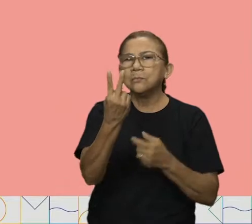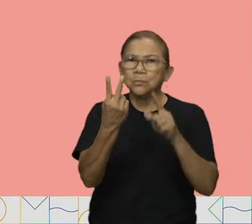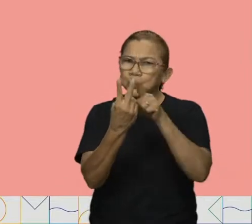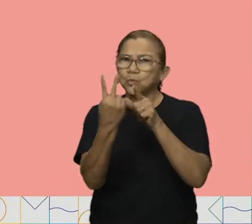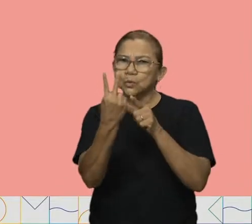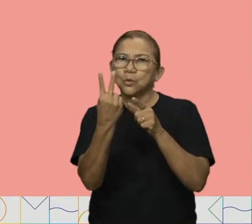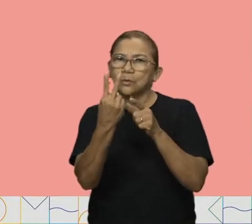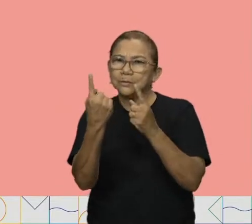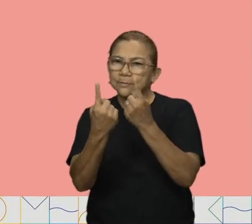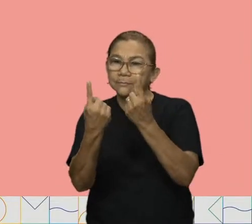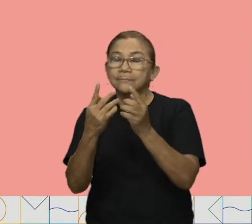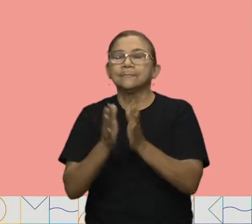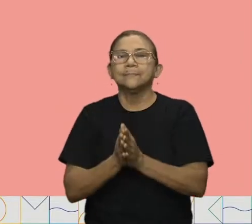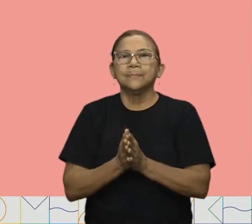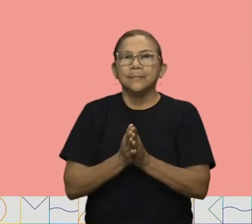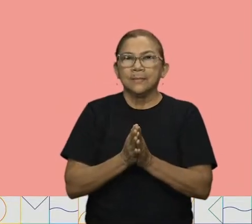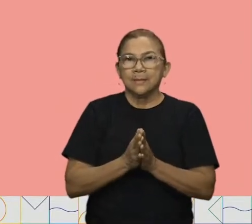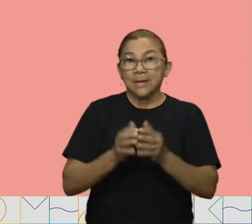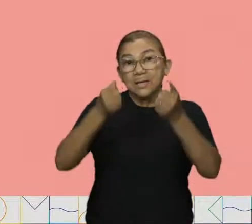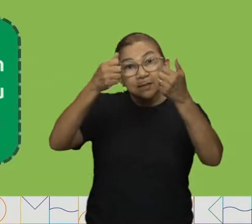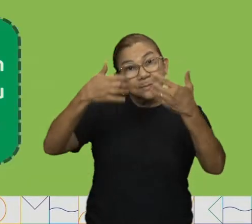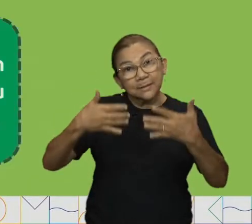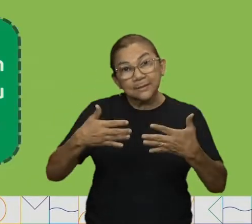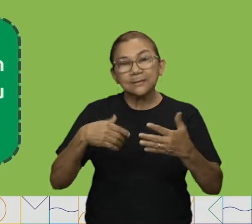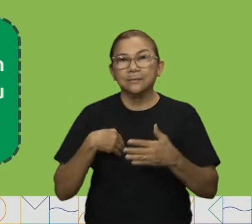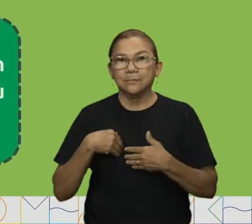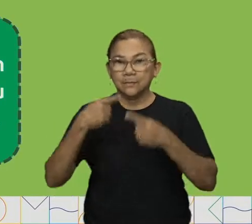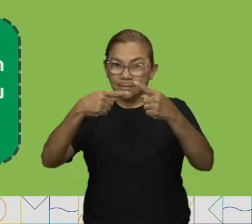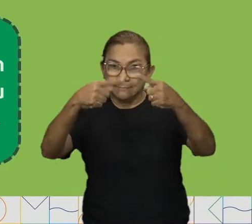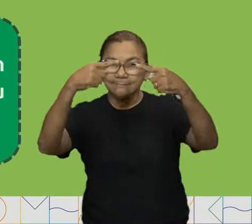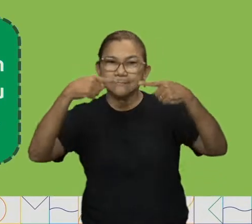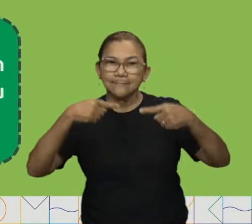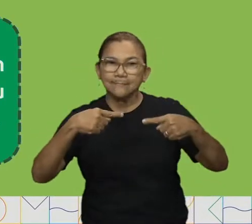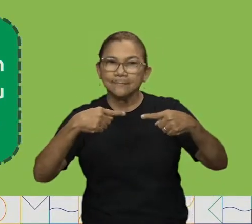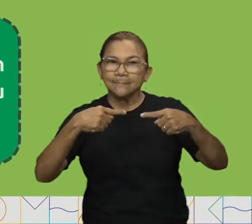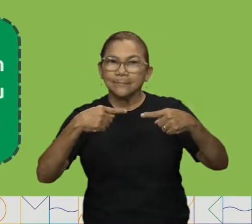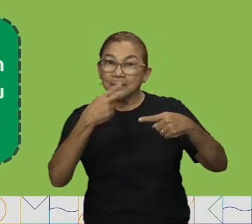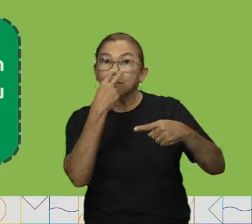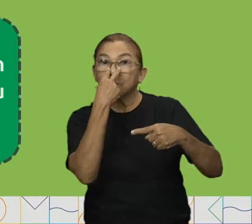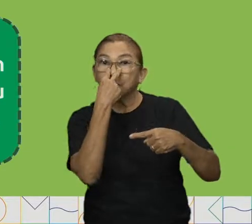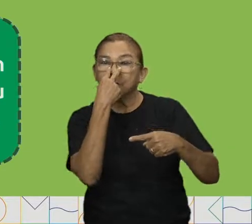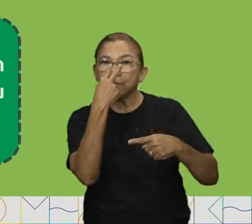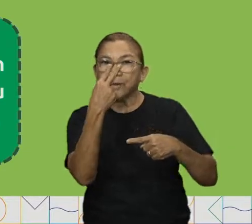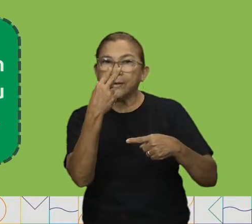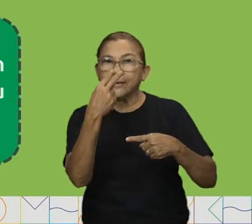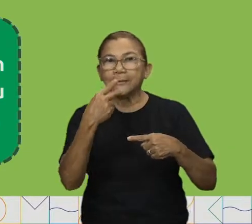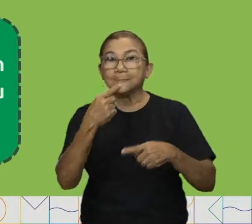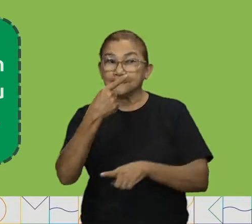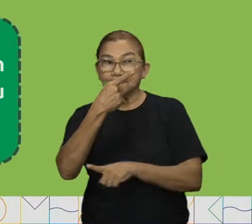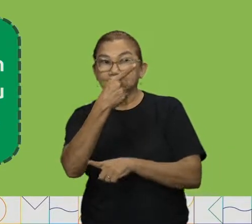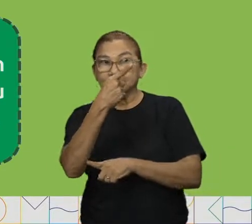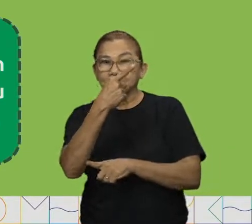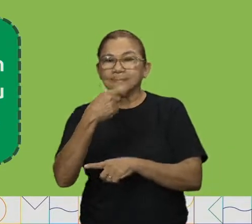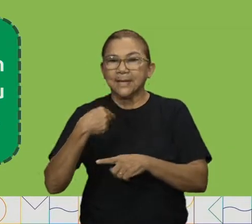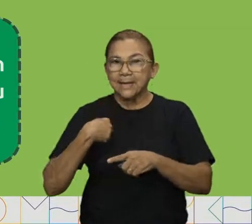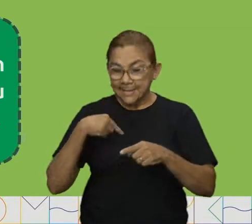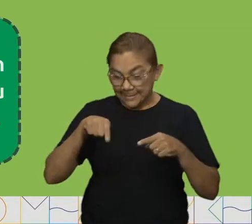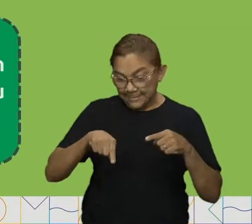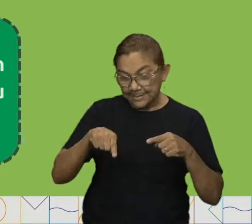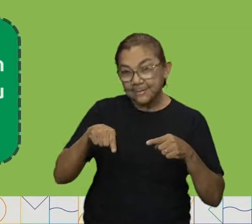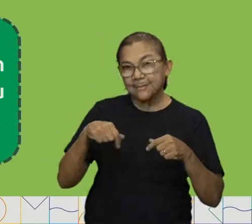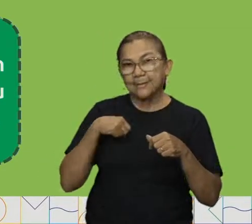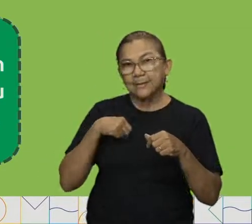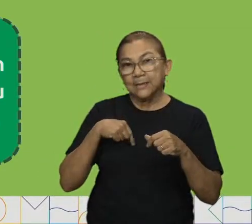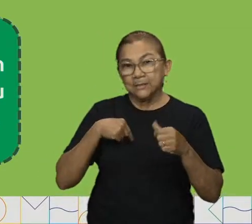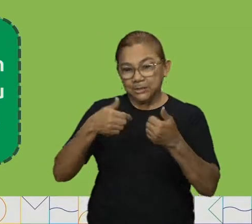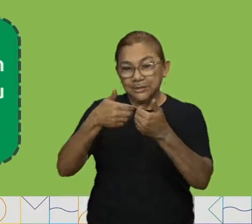que a gente vê aqui nessa explicação. Vamos para a próxima. A separação silábica é a delimitação das palavras em sílabas. Essa